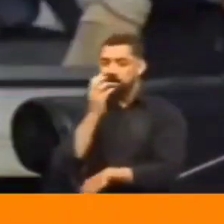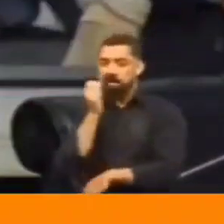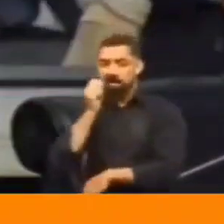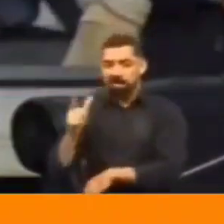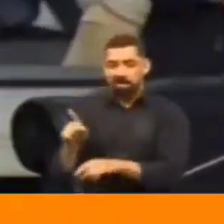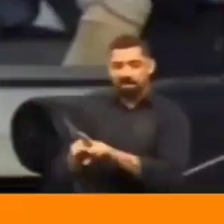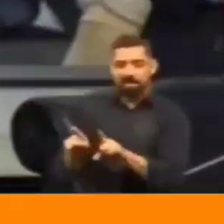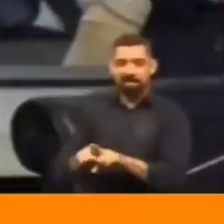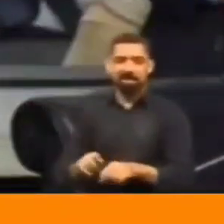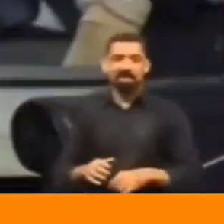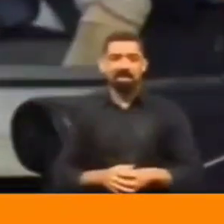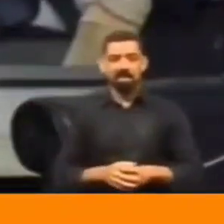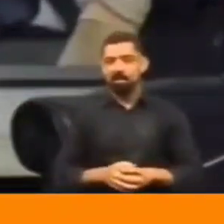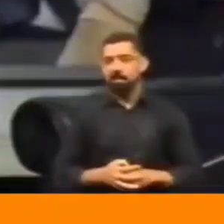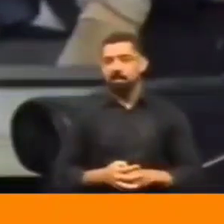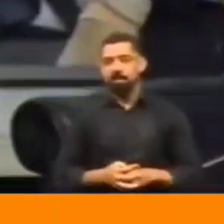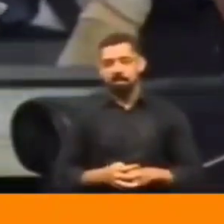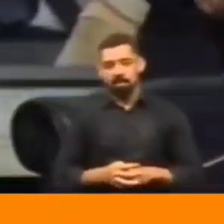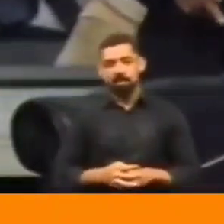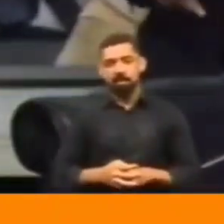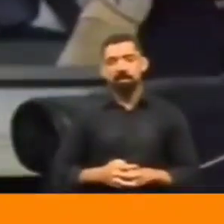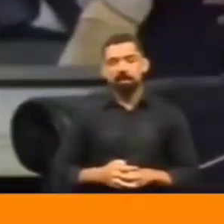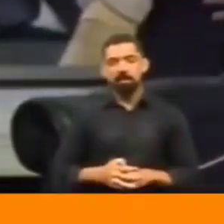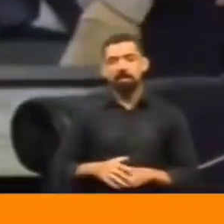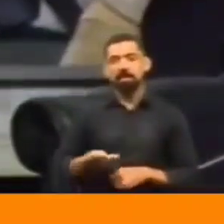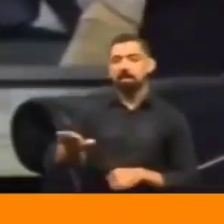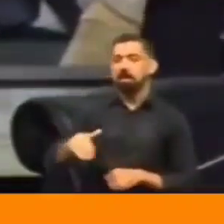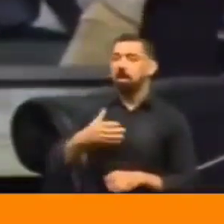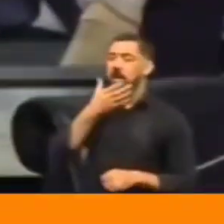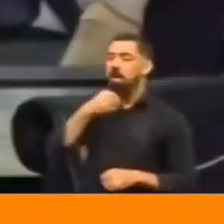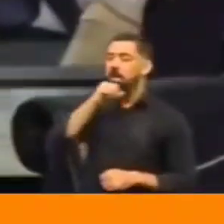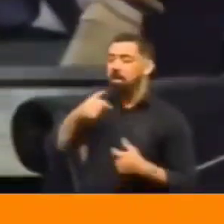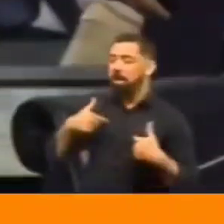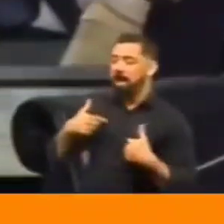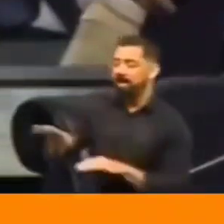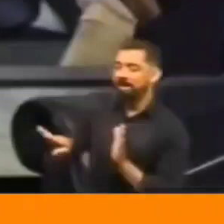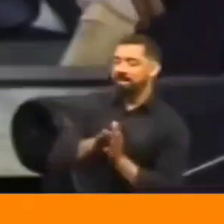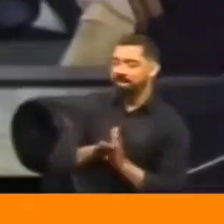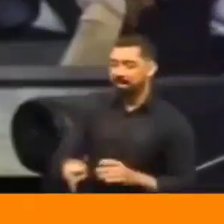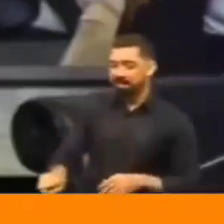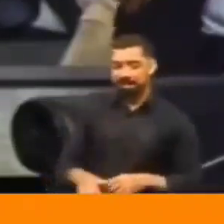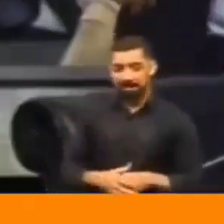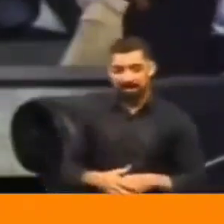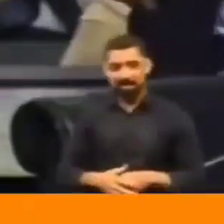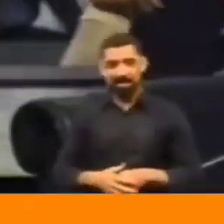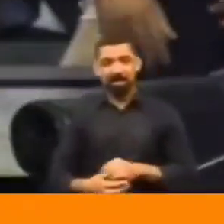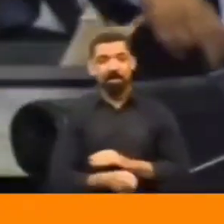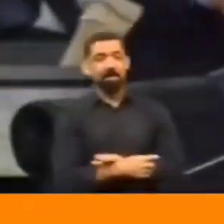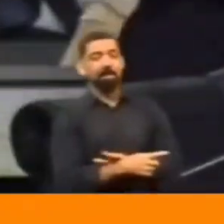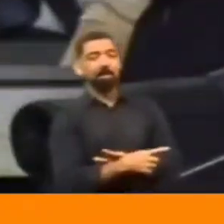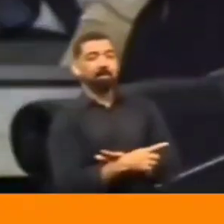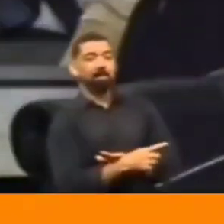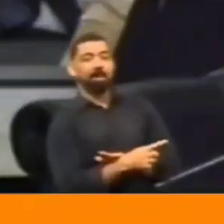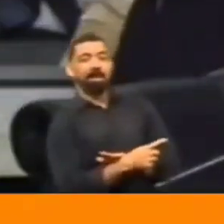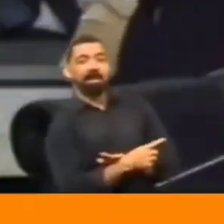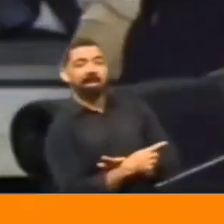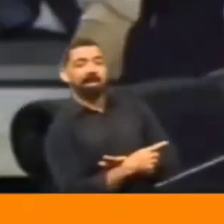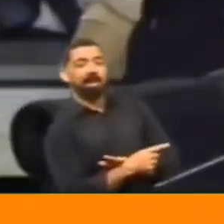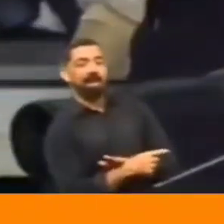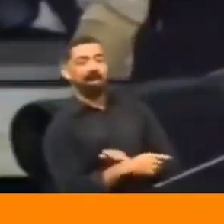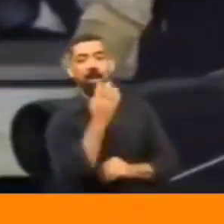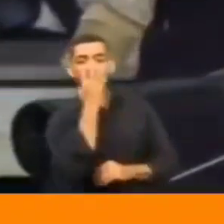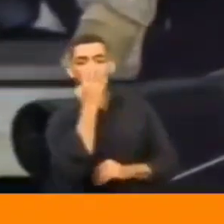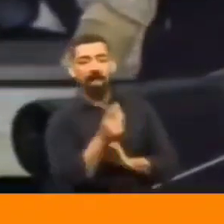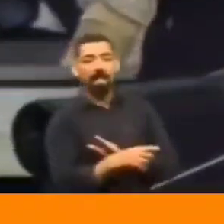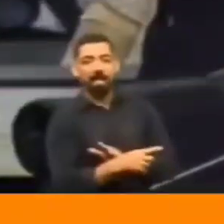gato. E eles chamam até de, papai chegou, eu vi, papai chegou. Esse é um cachorro com rabadinho se balançando